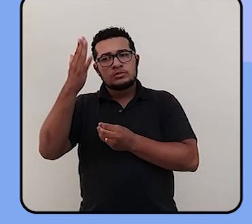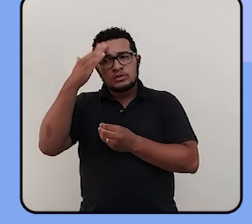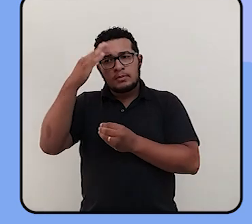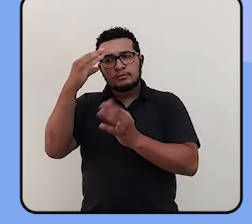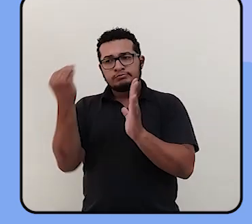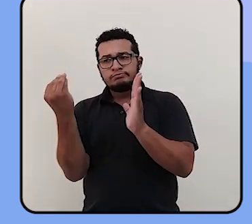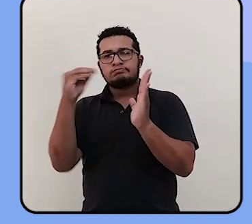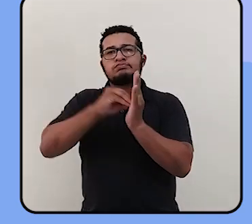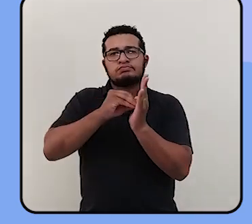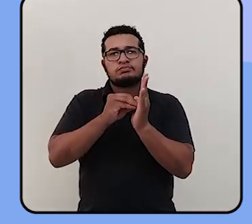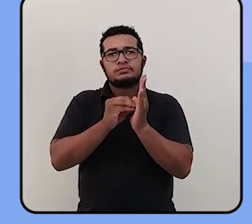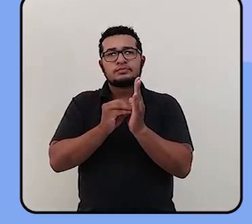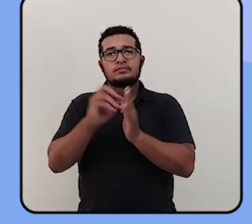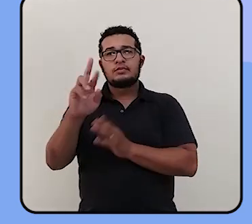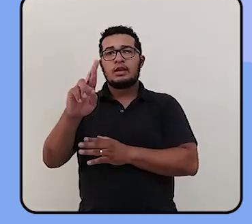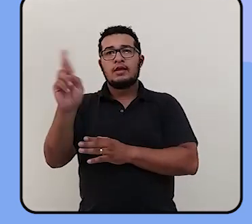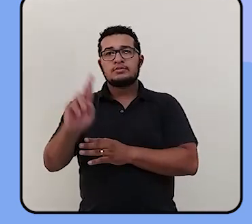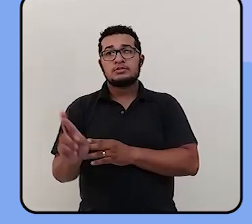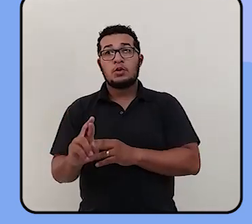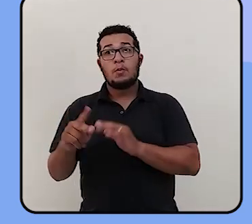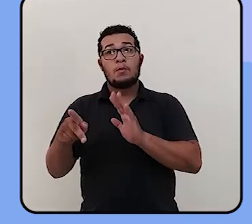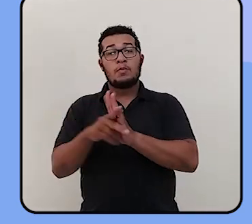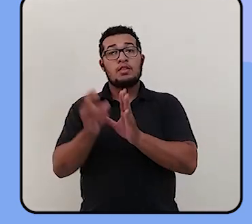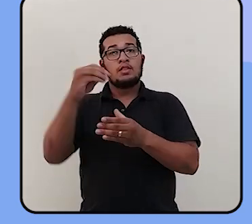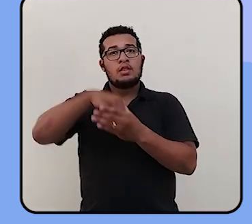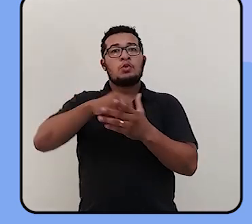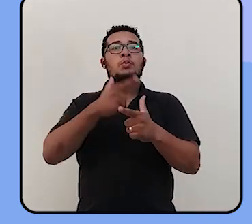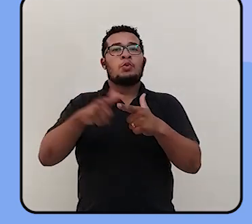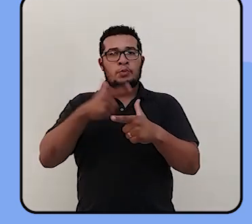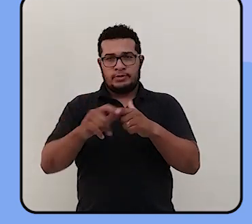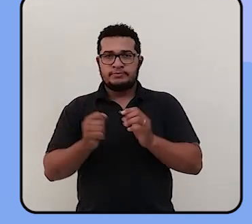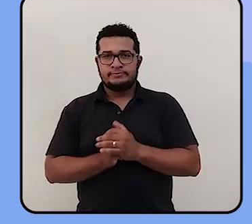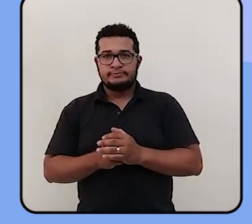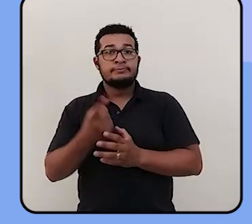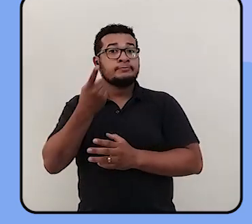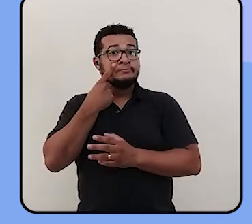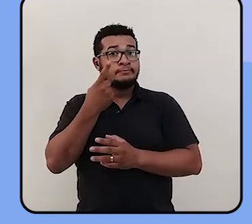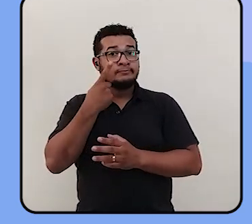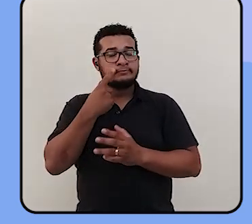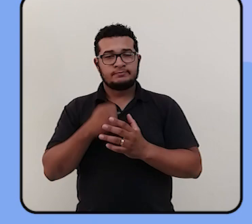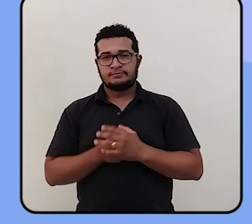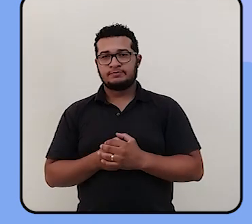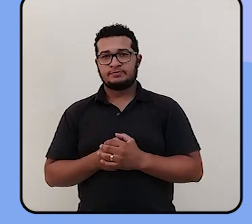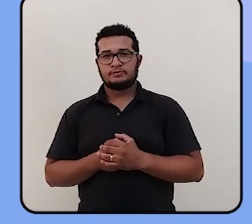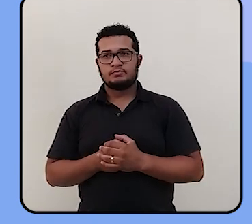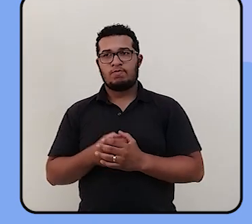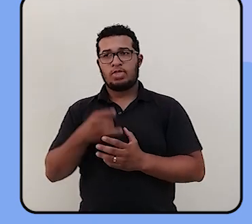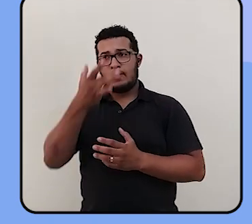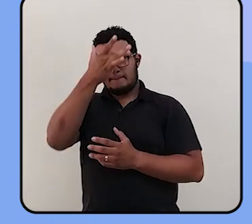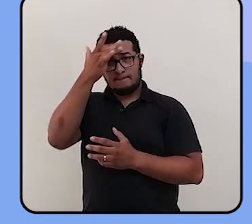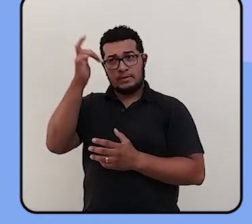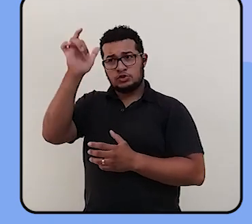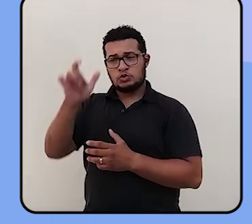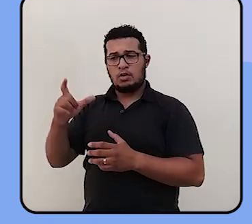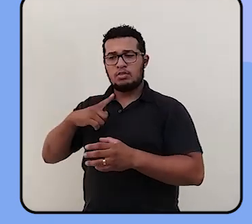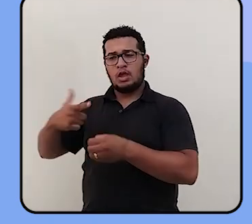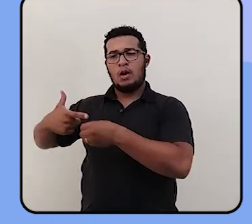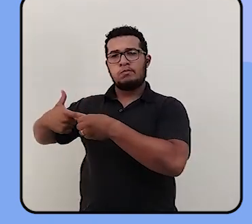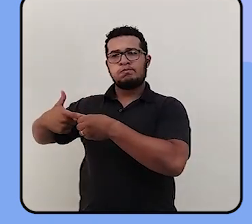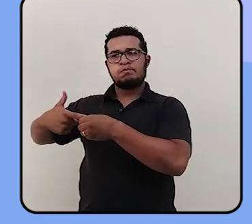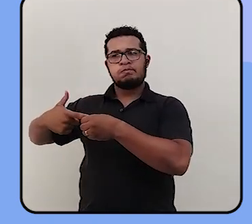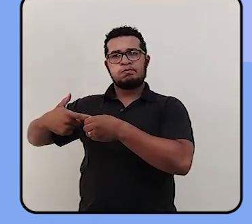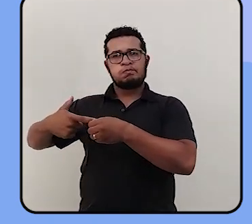representação de razão numa situação problema. Se liga no caso. Carlos encheu o tanque